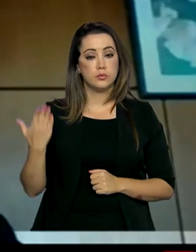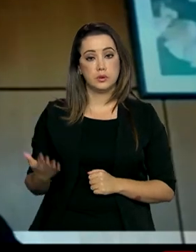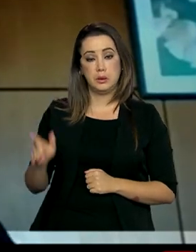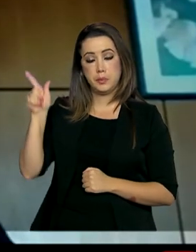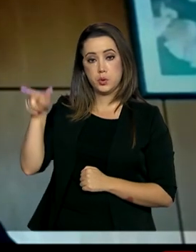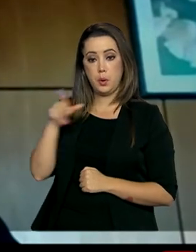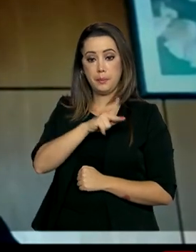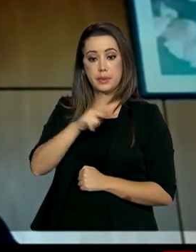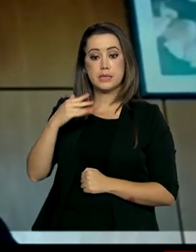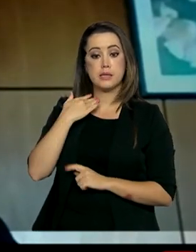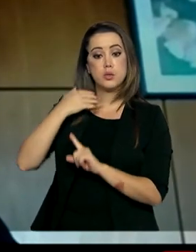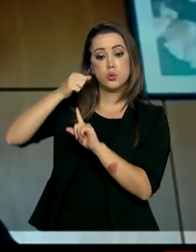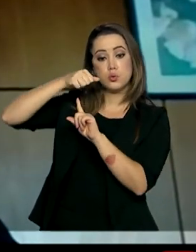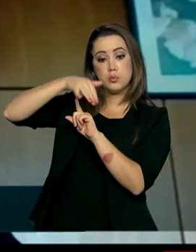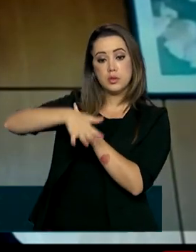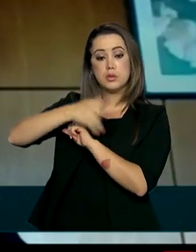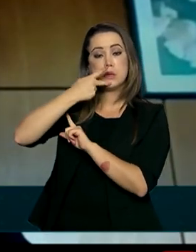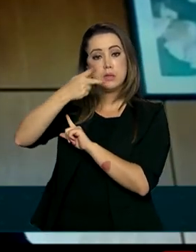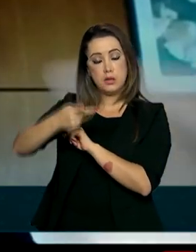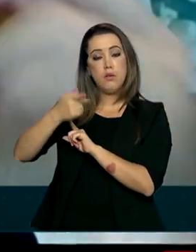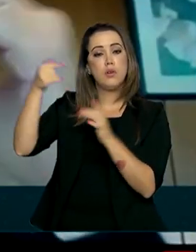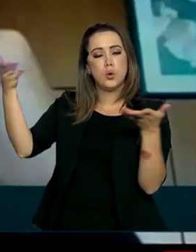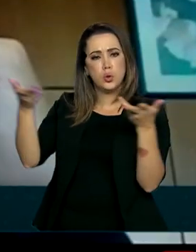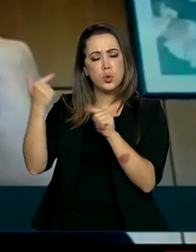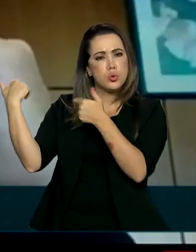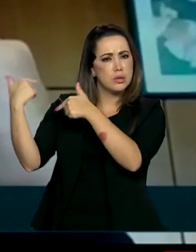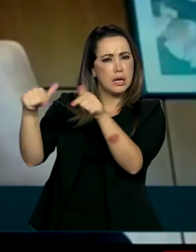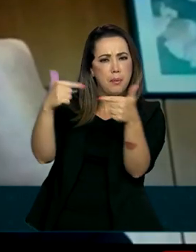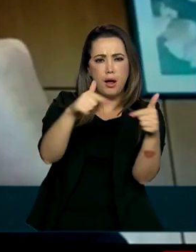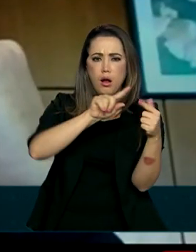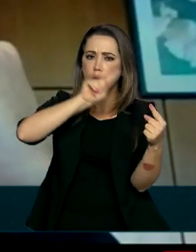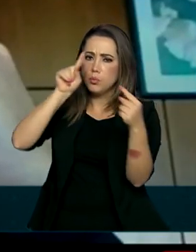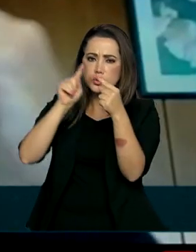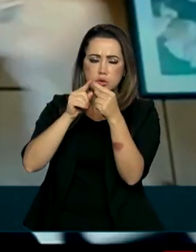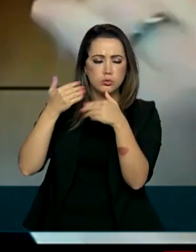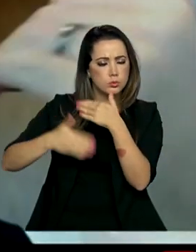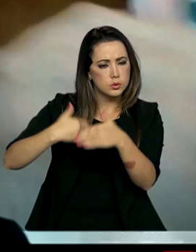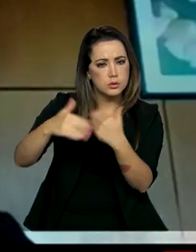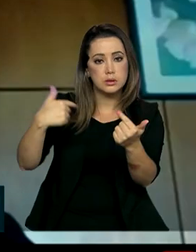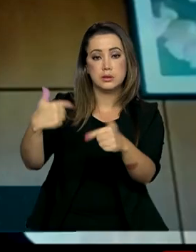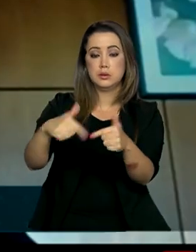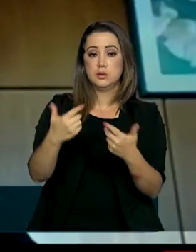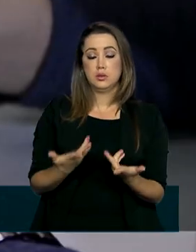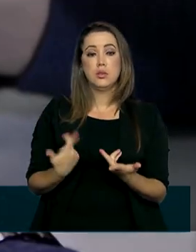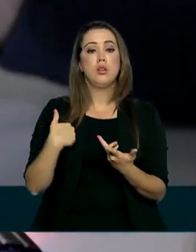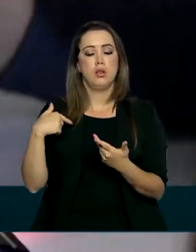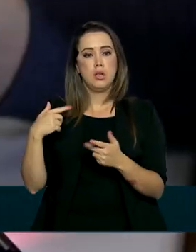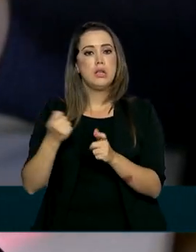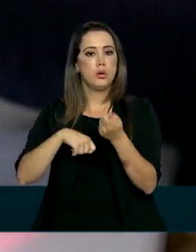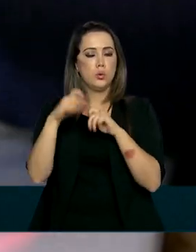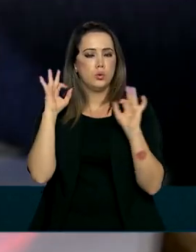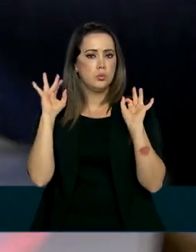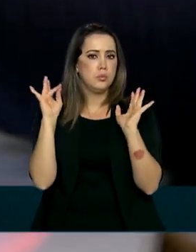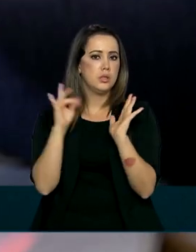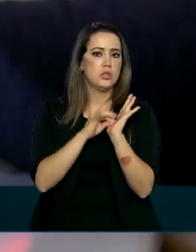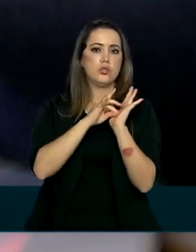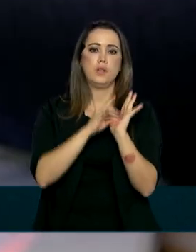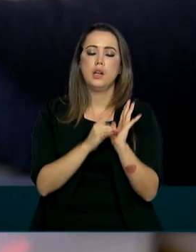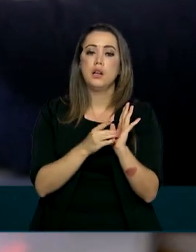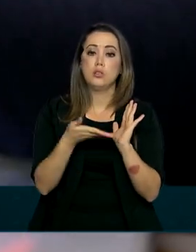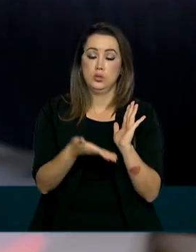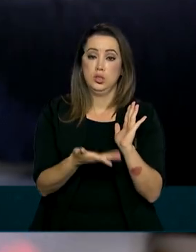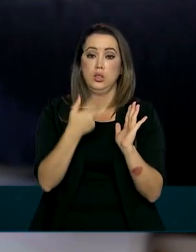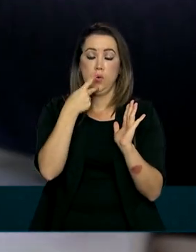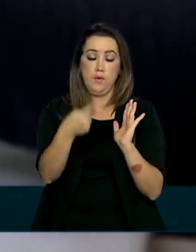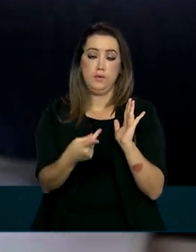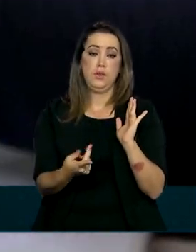Banco Central defendeu que a meta é manter os mercados operando e apoiar o funcionamento da economia real. Nesse sentido, Roberto Campos Neto